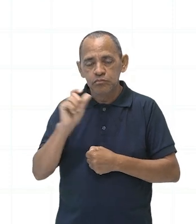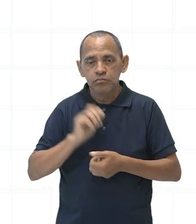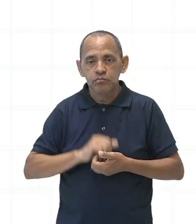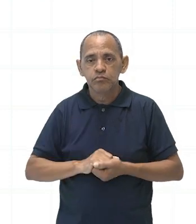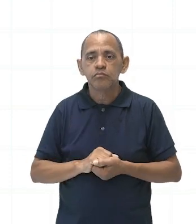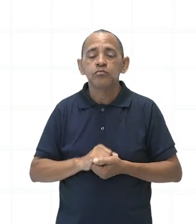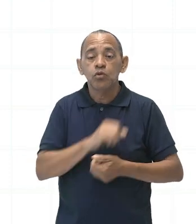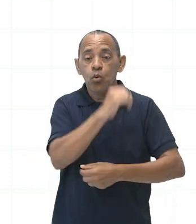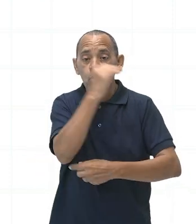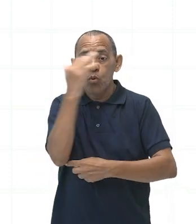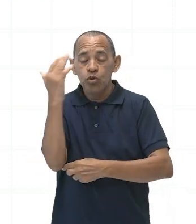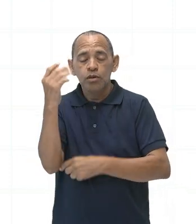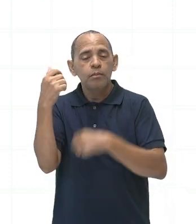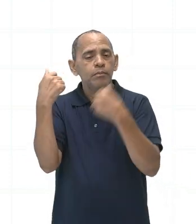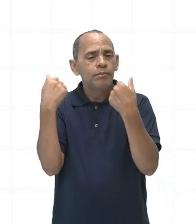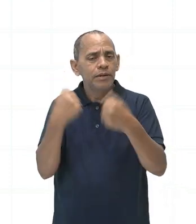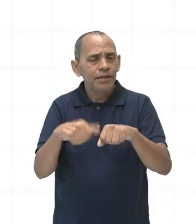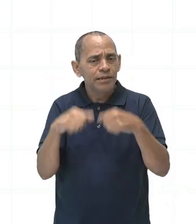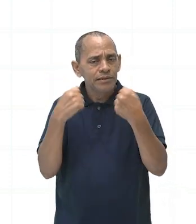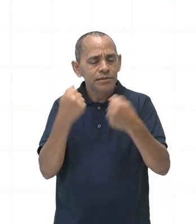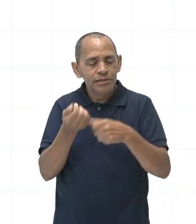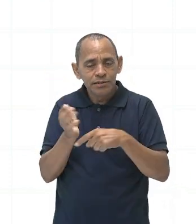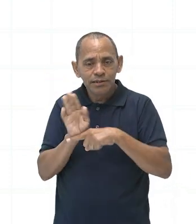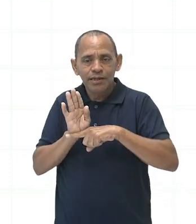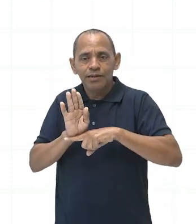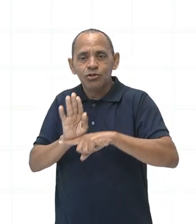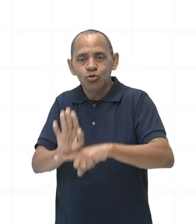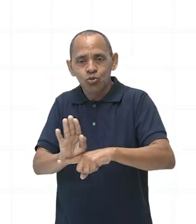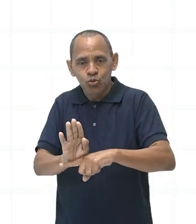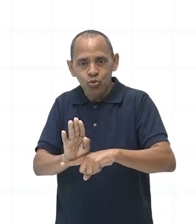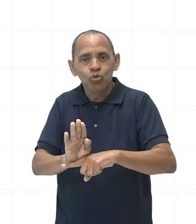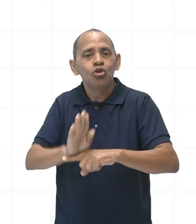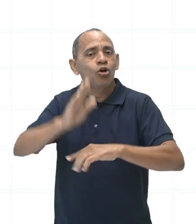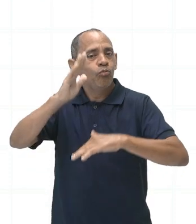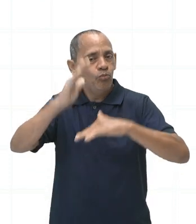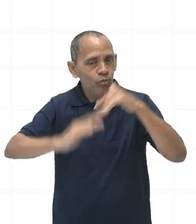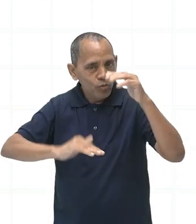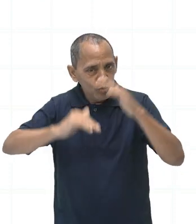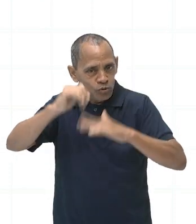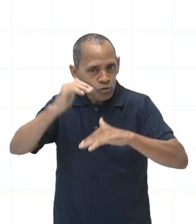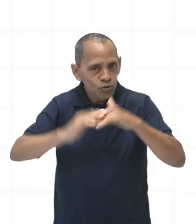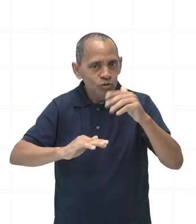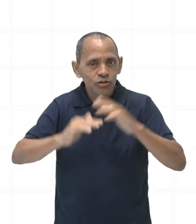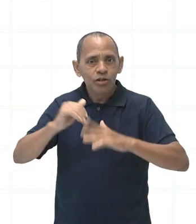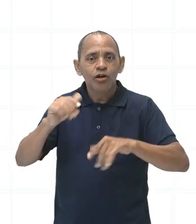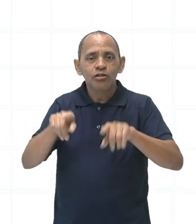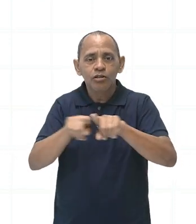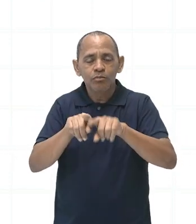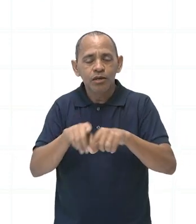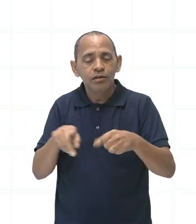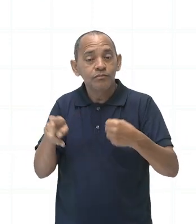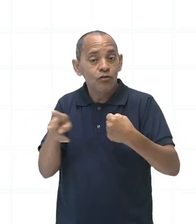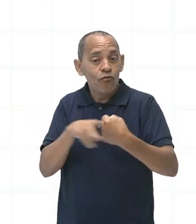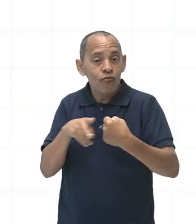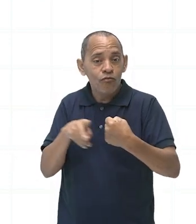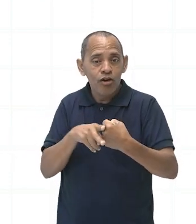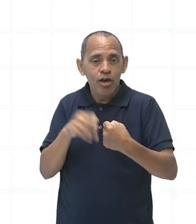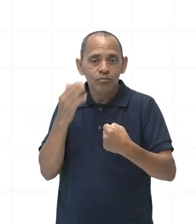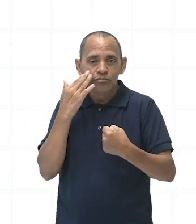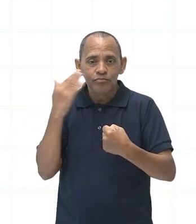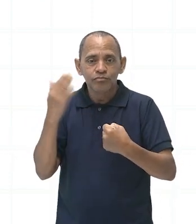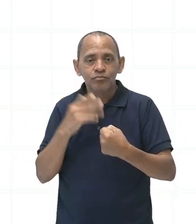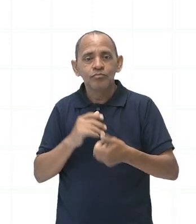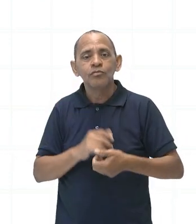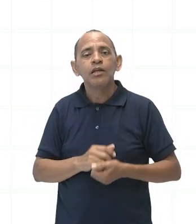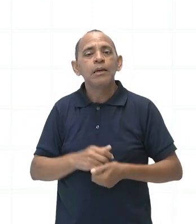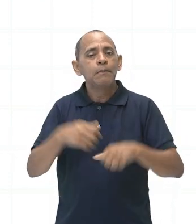meio ambiente precisa de ajuda especializada. Bom, aqui está o verbo, então eu vou perguntar para este